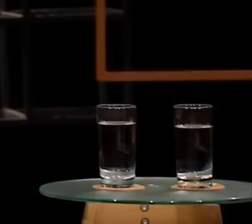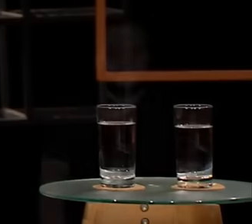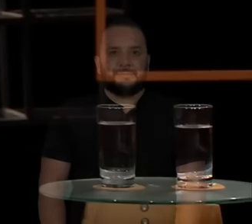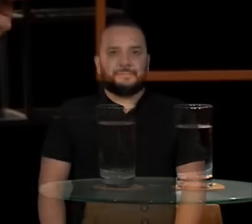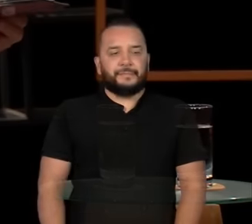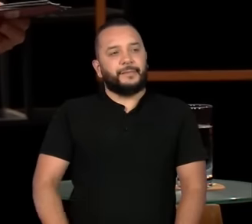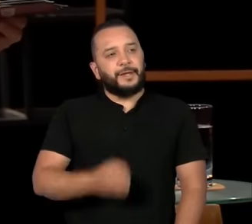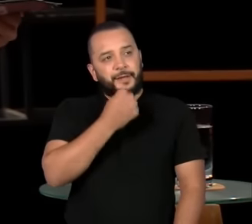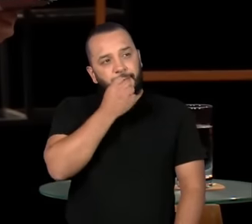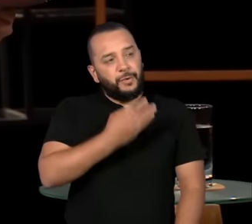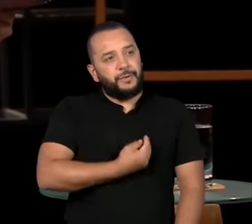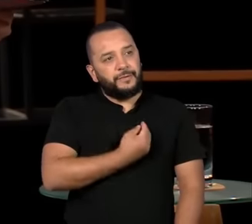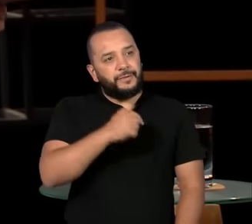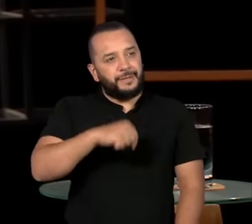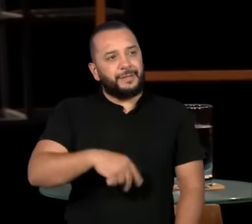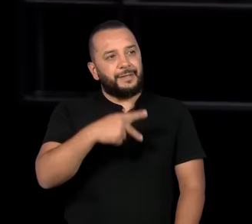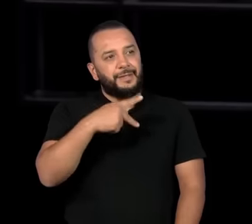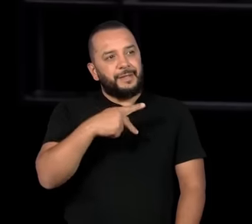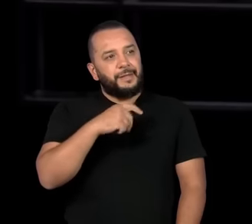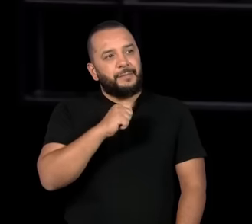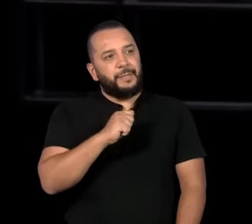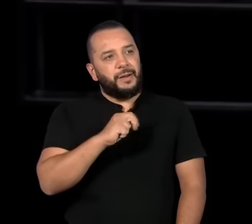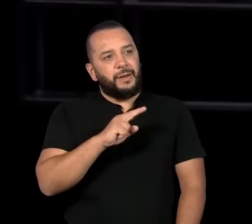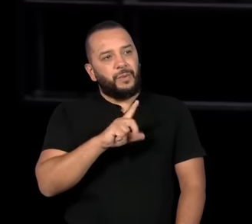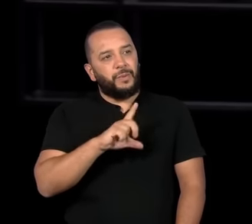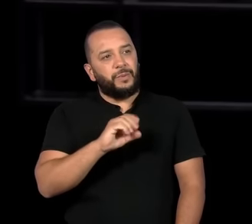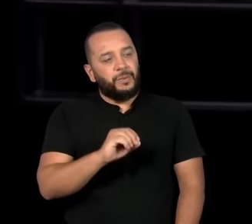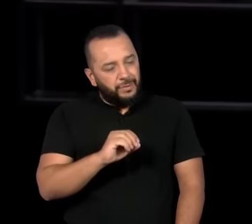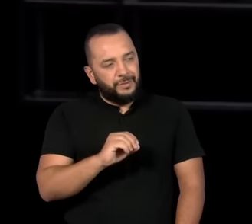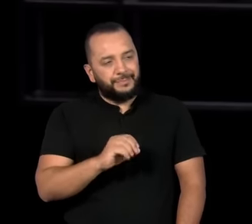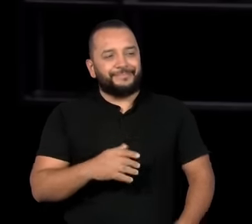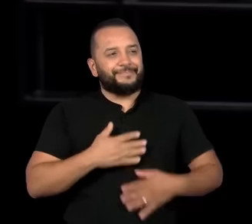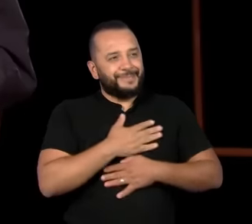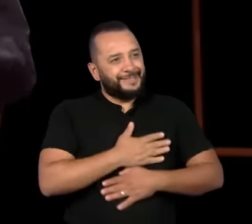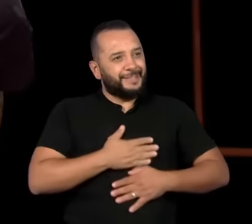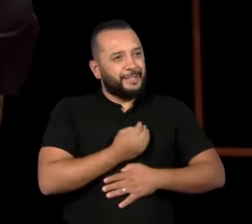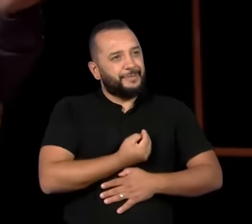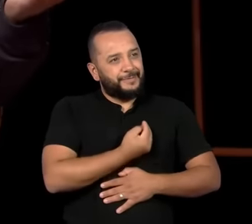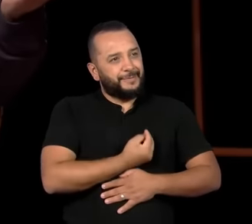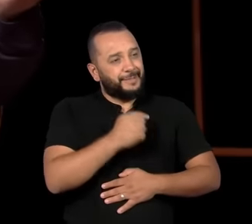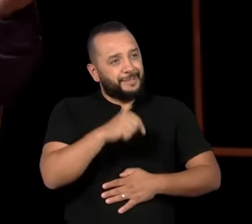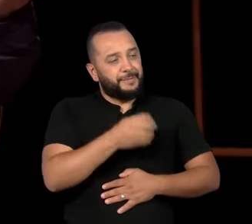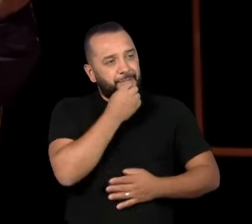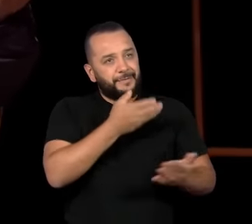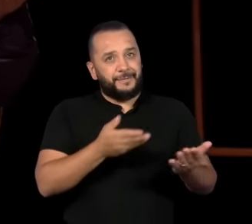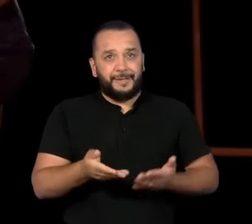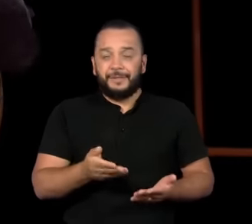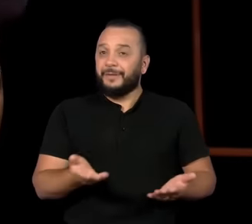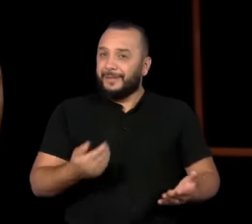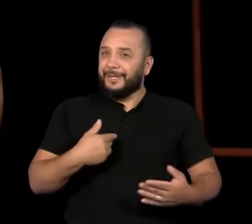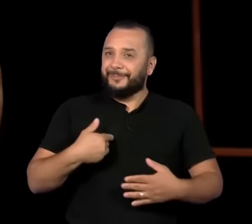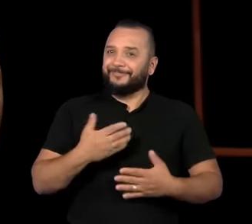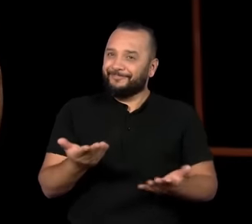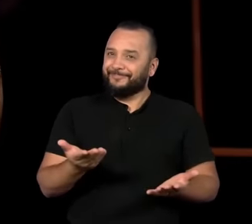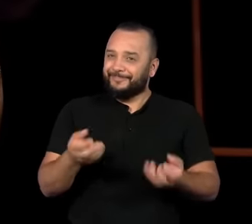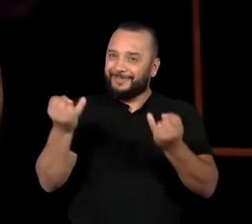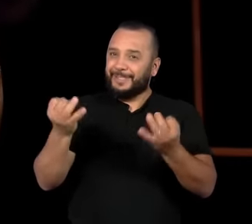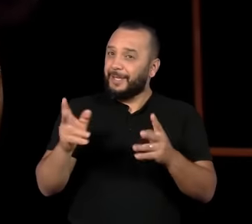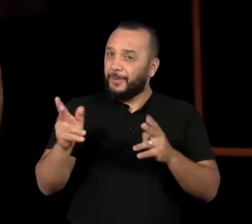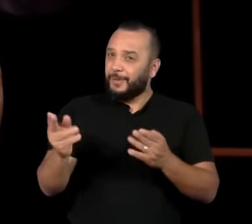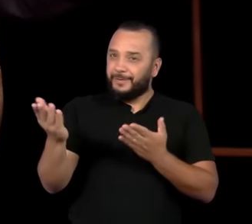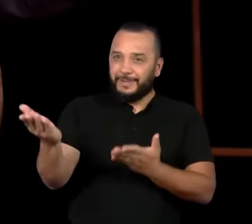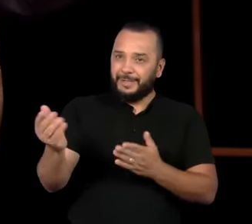Que bom ter você conosco, Paulo Figueiredo. É um privilégio. Seja bem-vindo. Eu ia dizer a mesma coisa com relação a